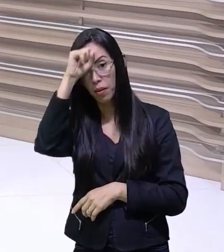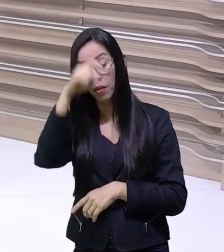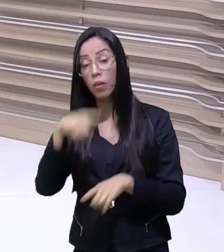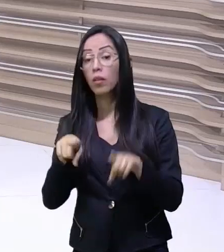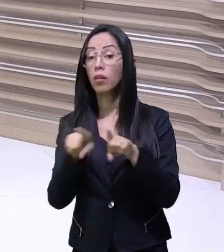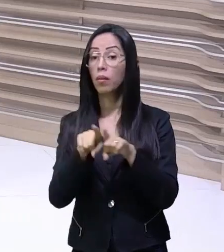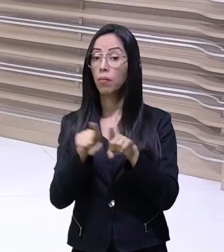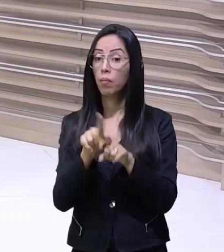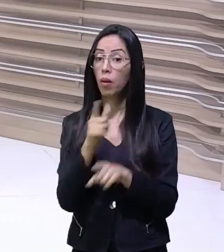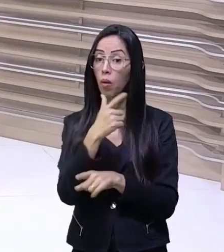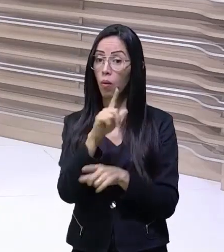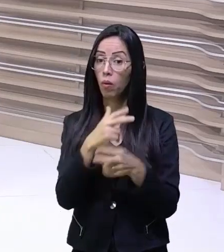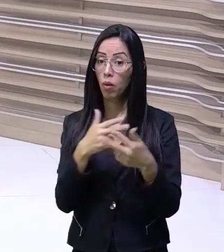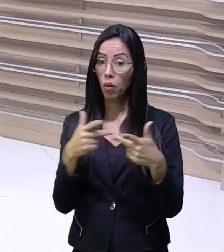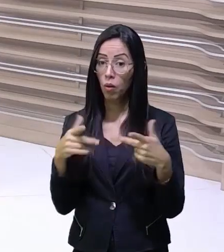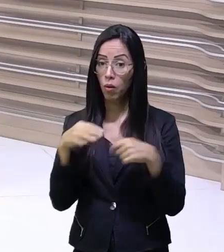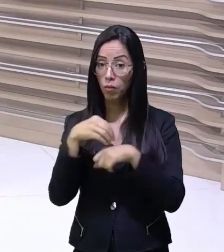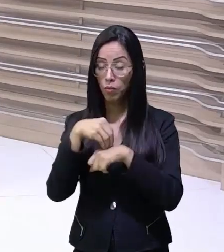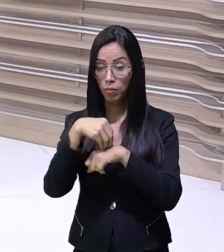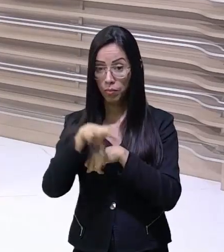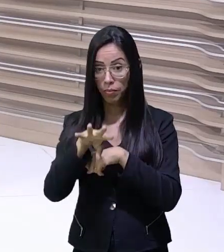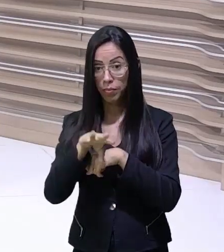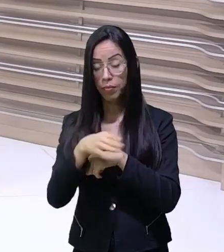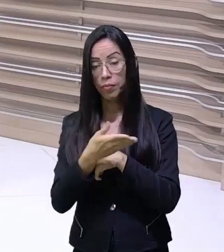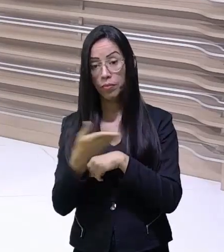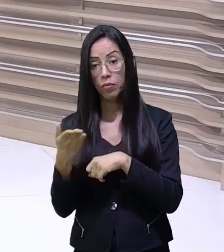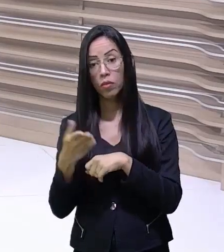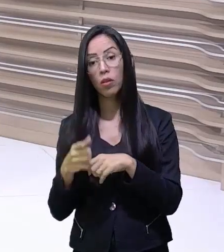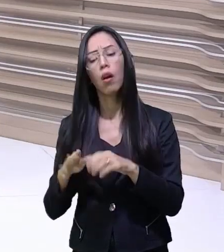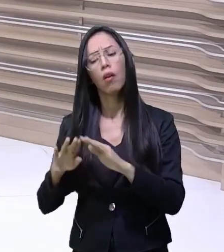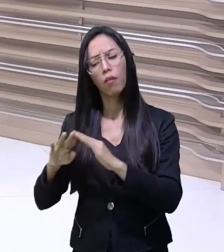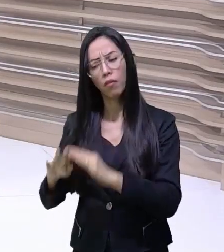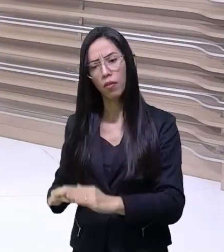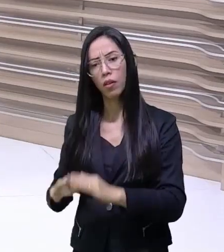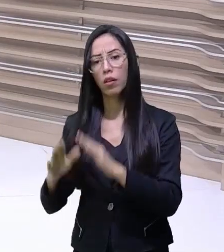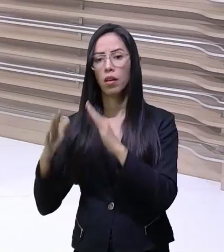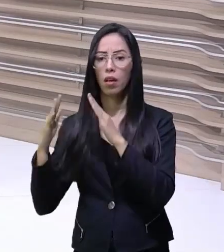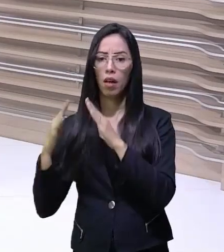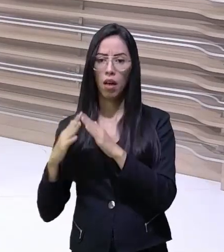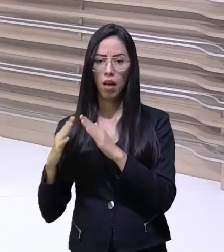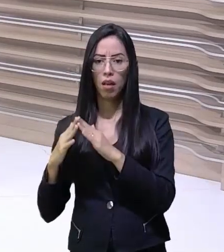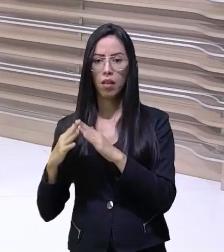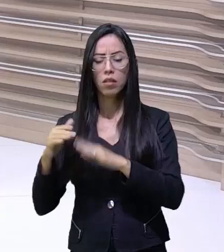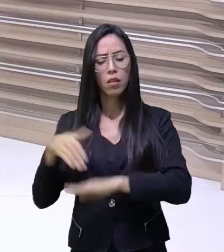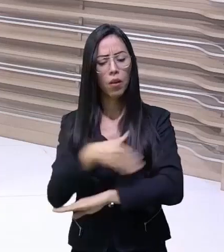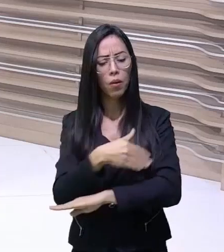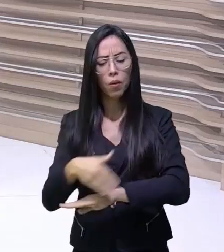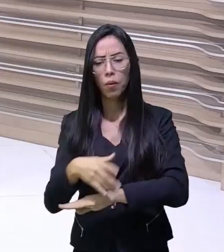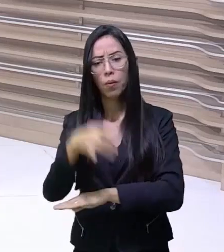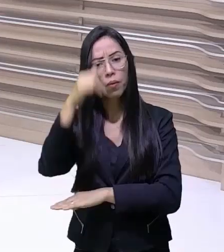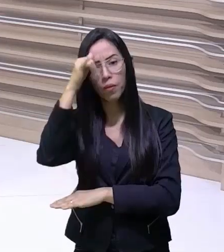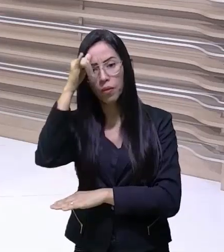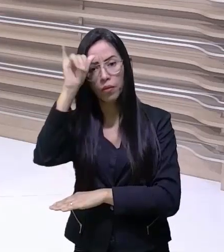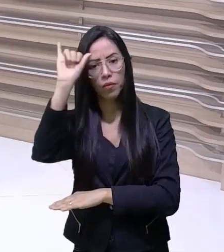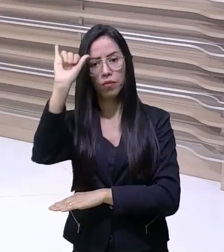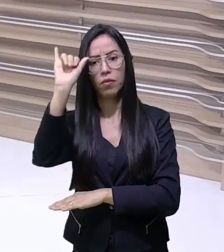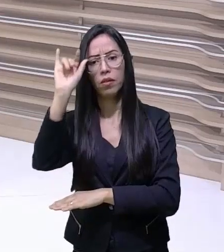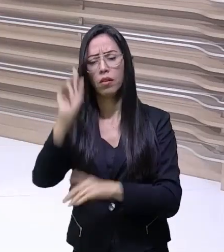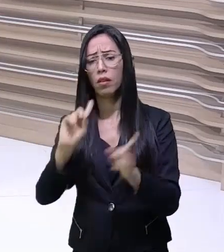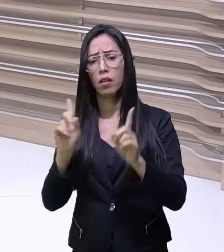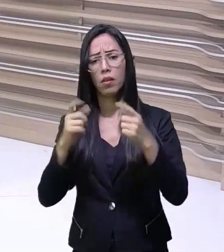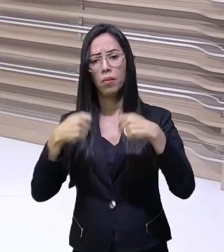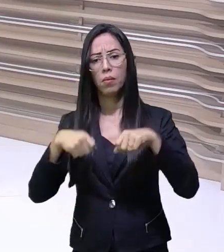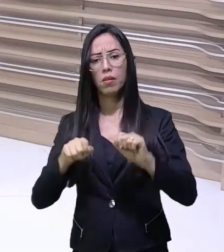coisa, quero falar para vocês uma coisa importante. Fique em casa. Não vá para a rua, não há essa necessidade nesse